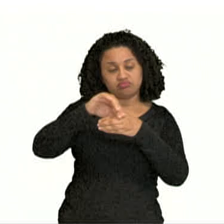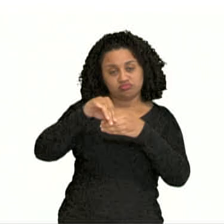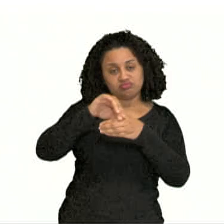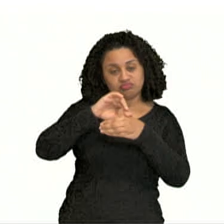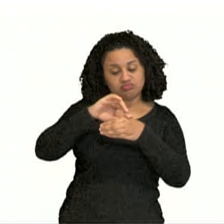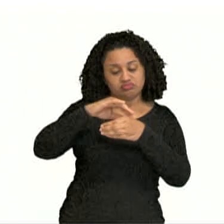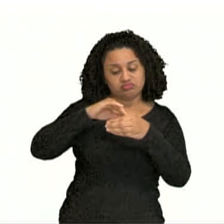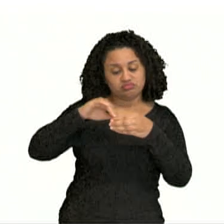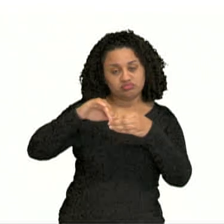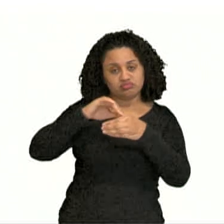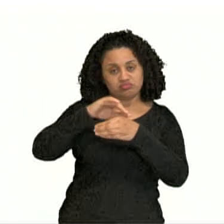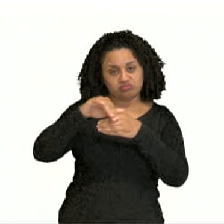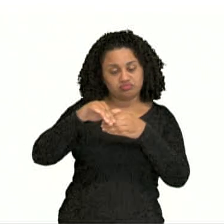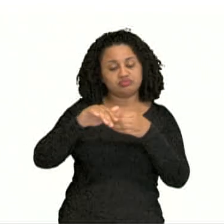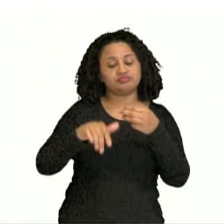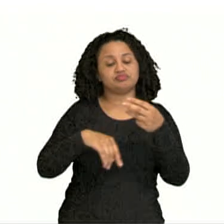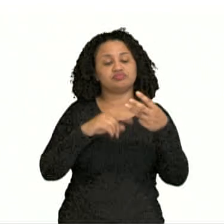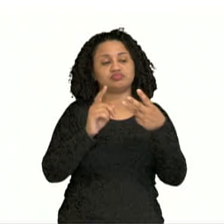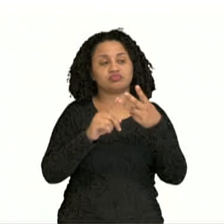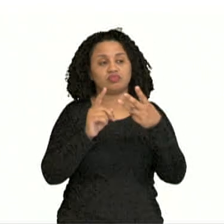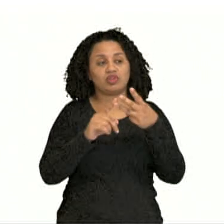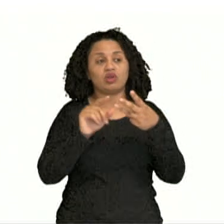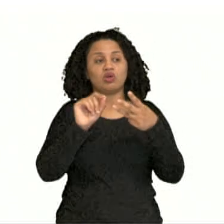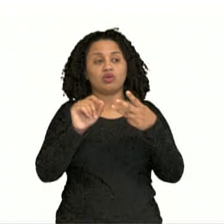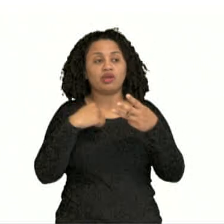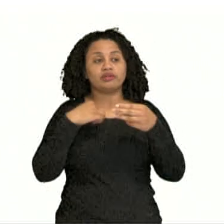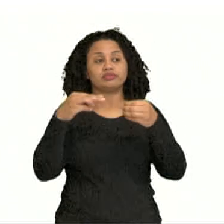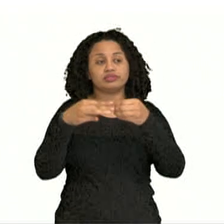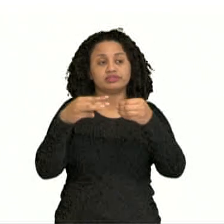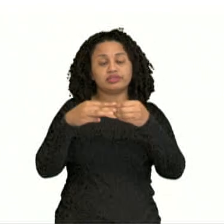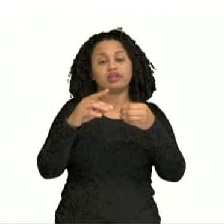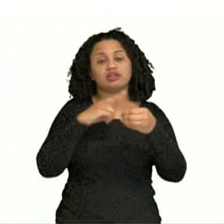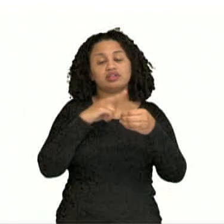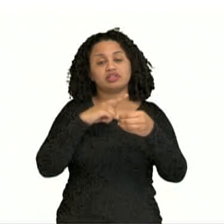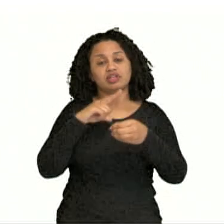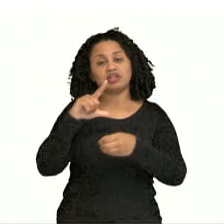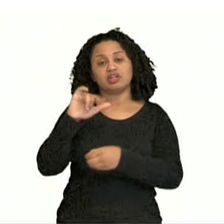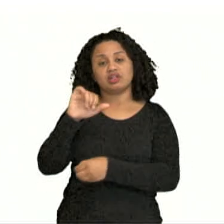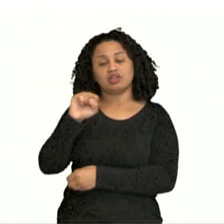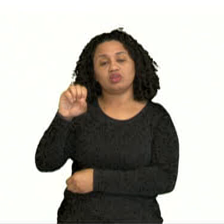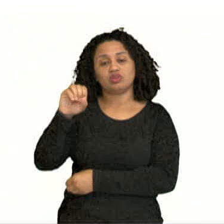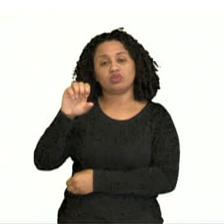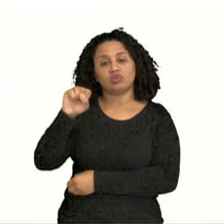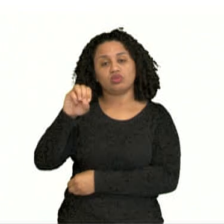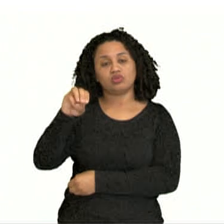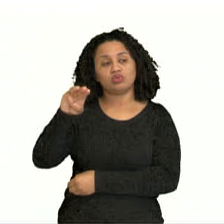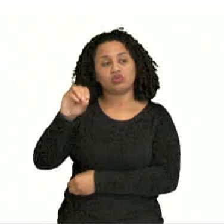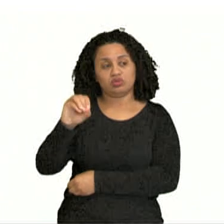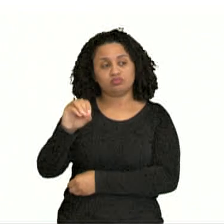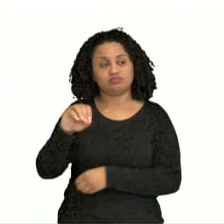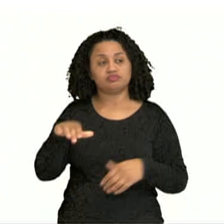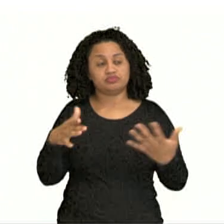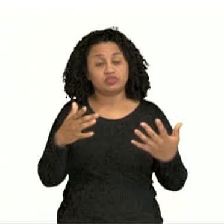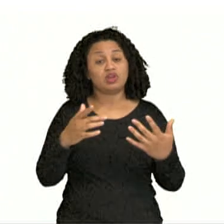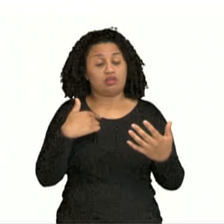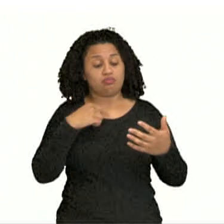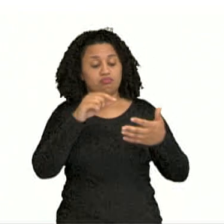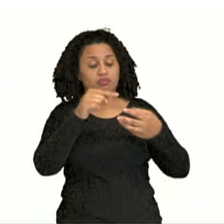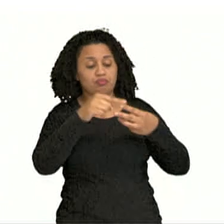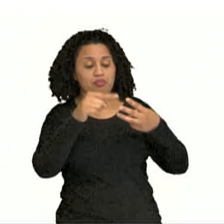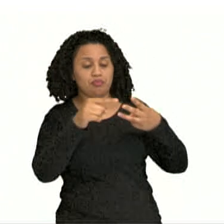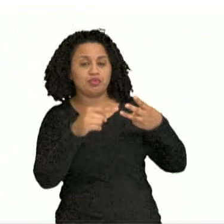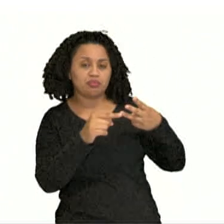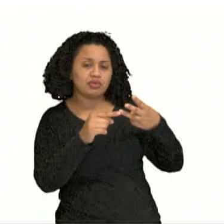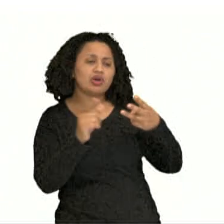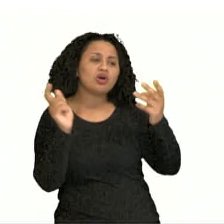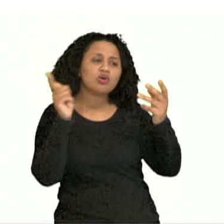como envoltório. Número 3. A célula apresenta lisossomo. Com essas anotações,